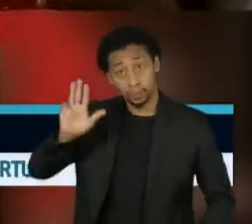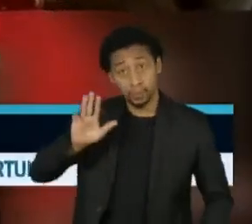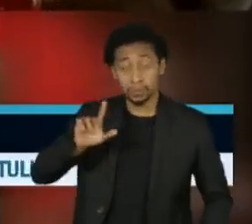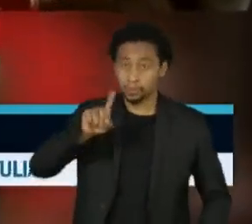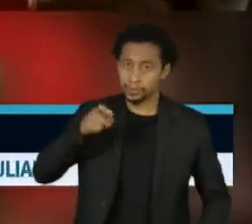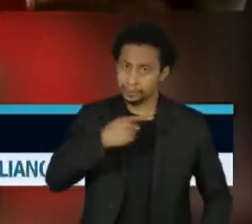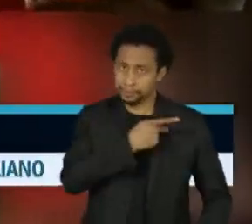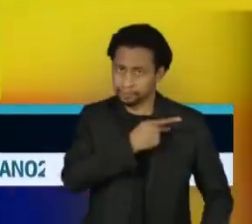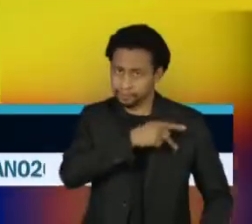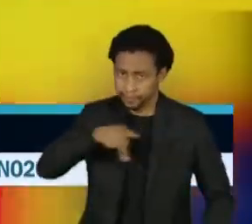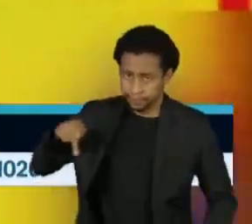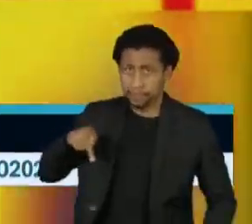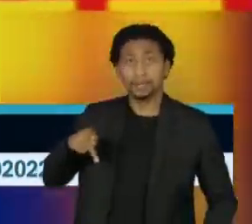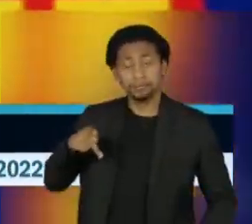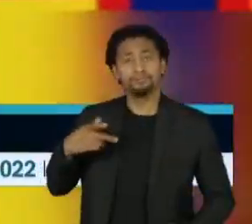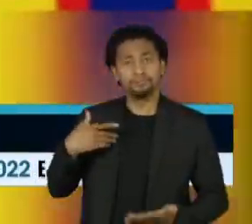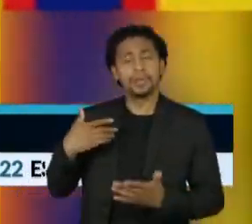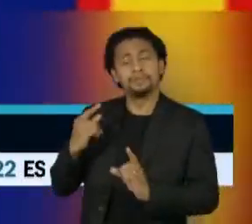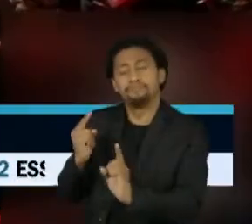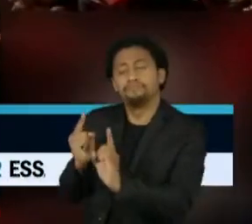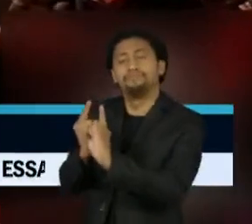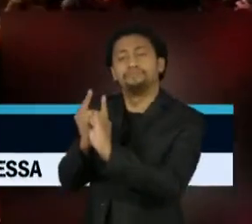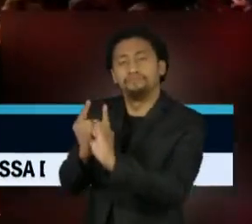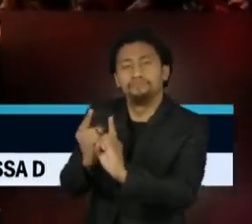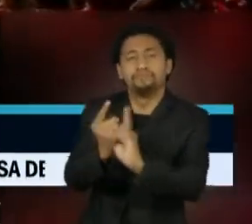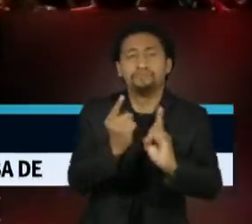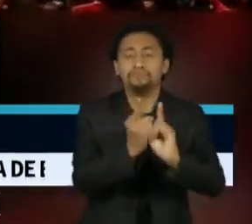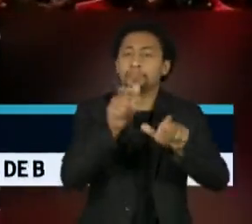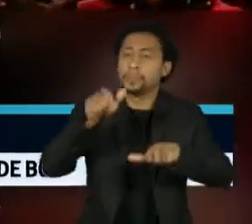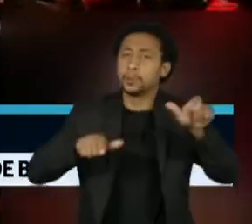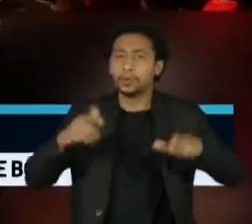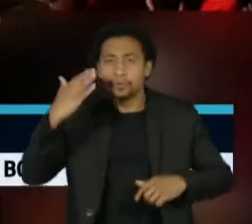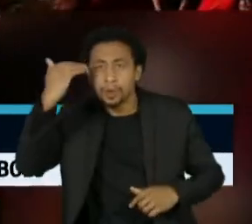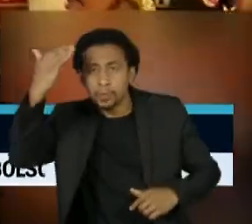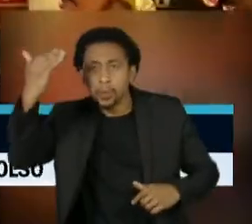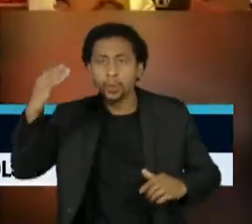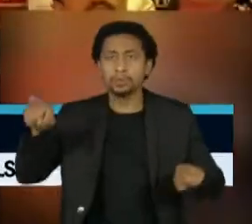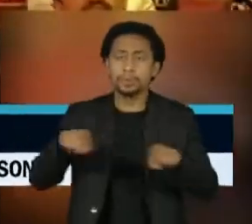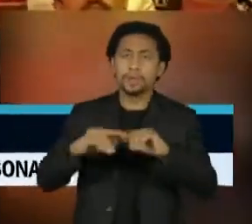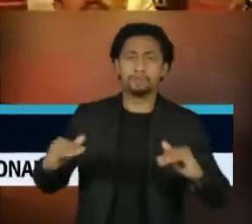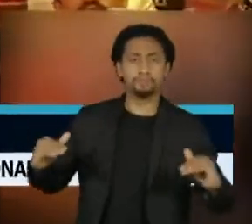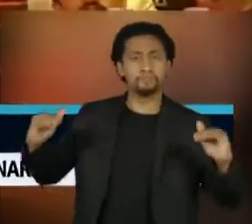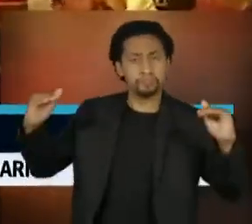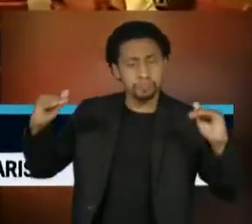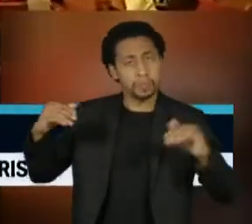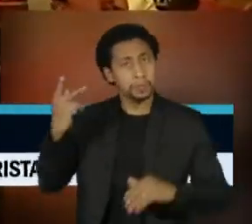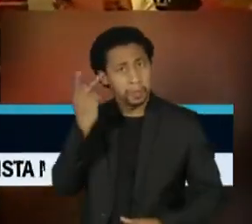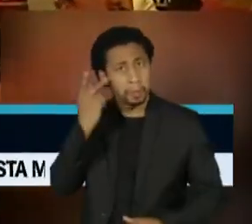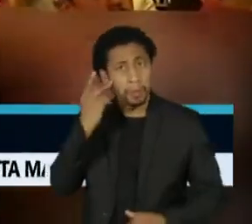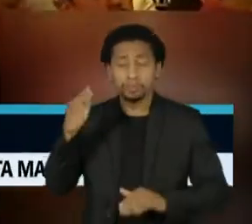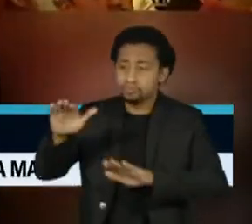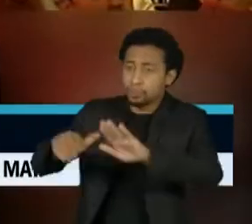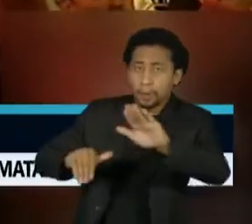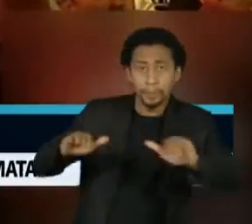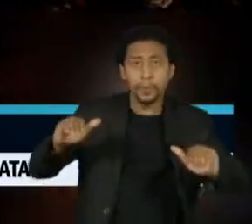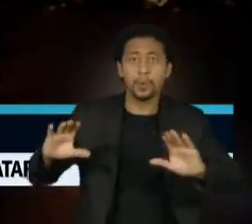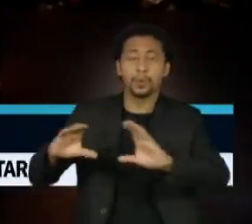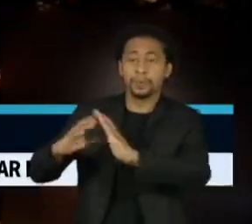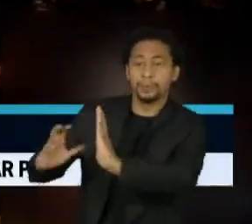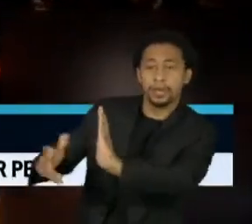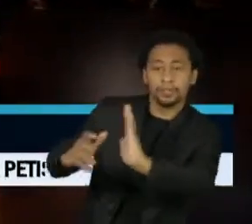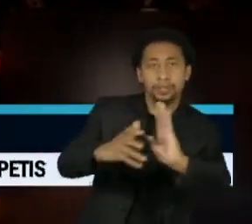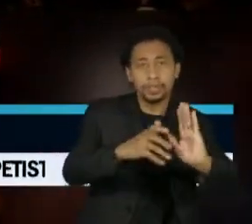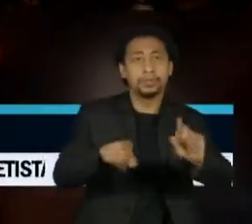candidato do PT, se encontrou com artistas e intelectuais em São Paulo. O ato reuniu ainda representantes de partidos, movimentos sociais